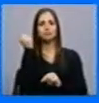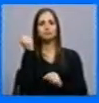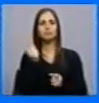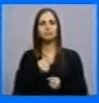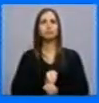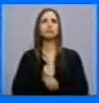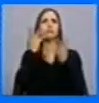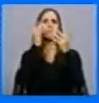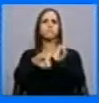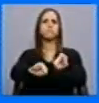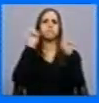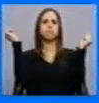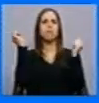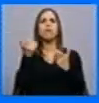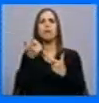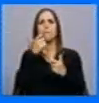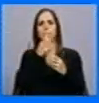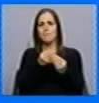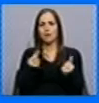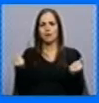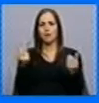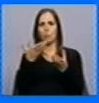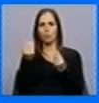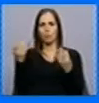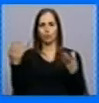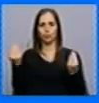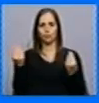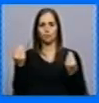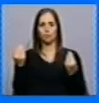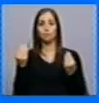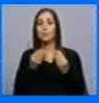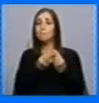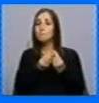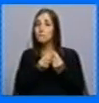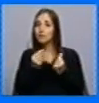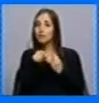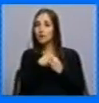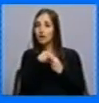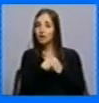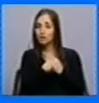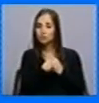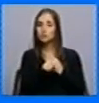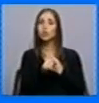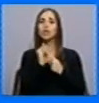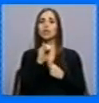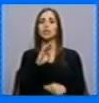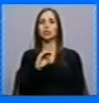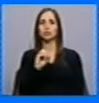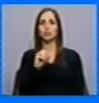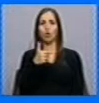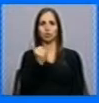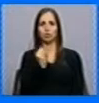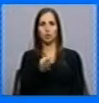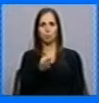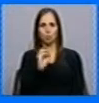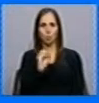o cosmos uma grande quantidade de material. E desse material é um isótipo do titânio, e esse isótipo